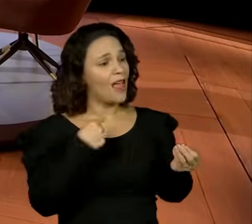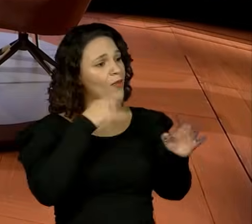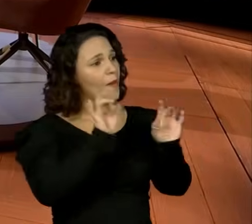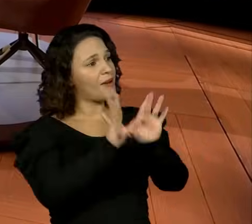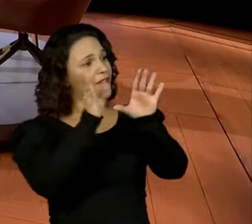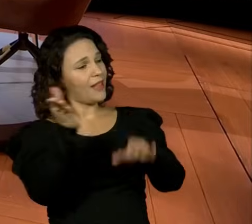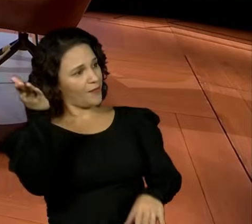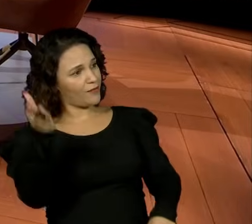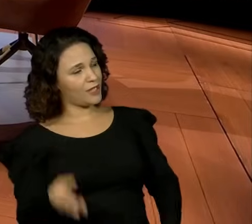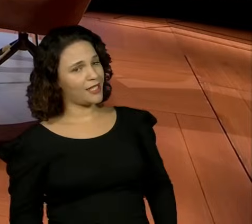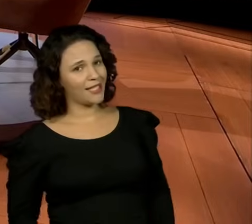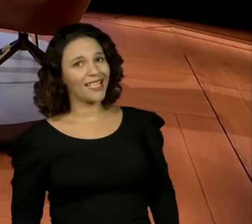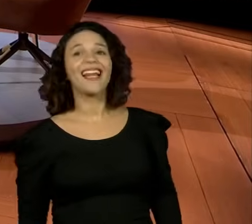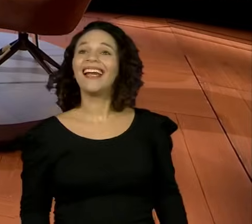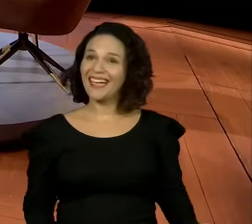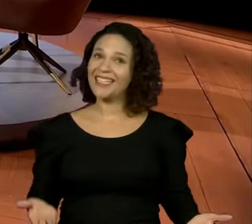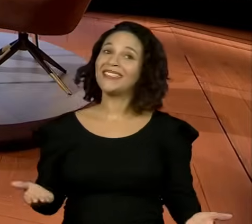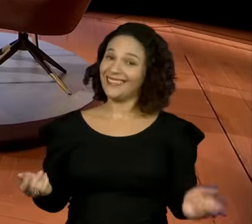vender para você.